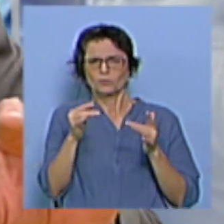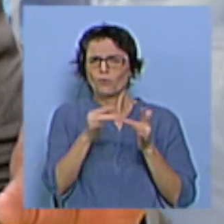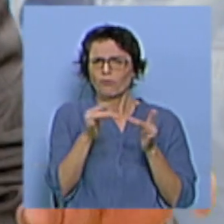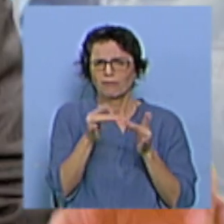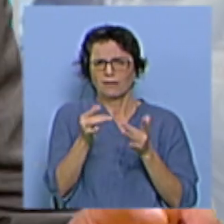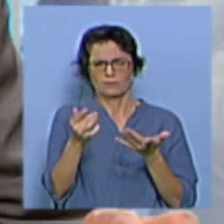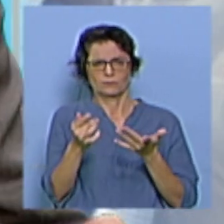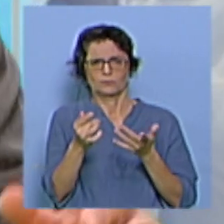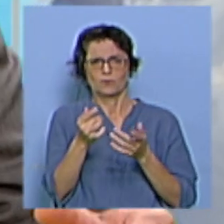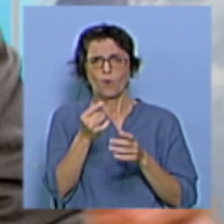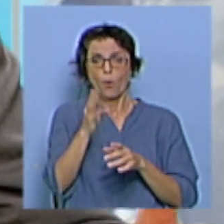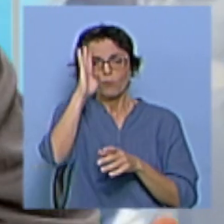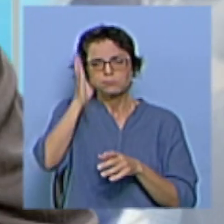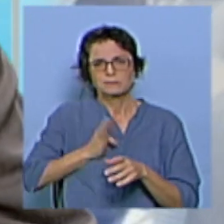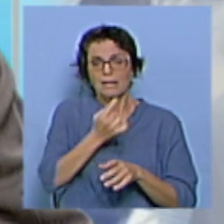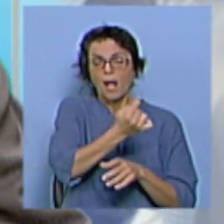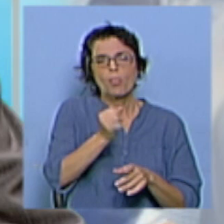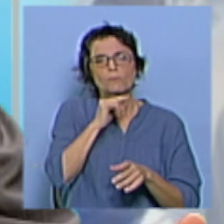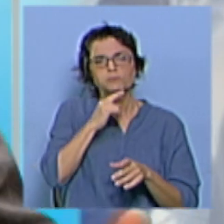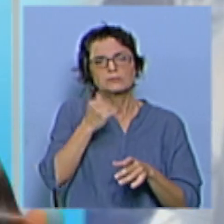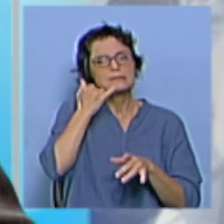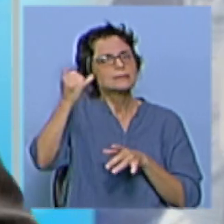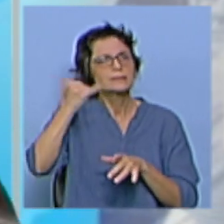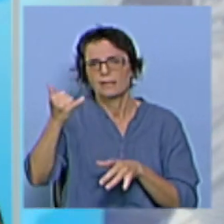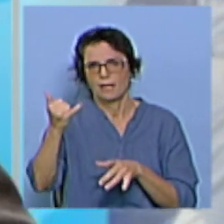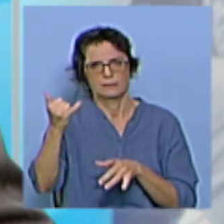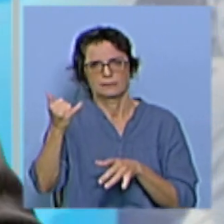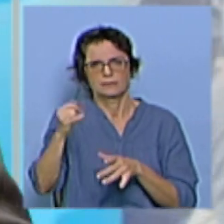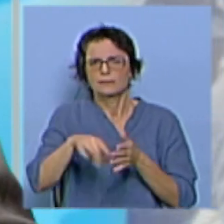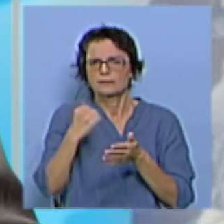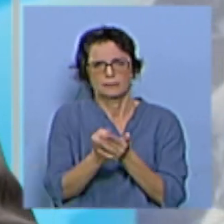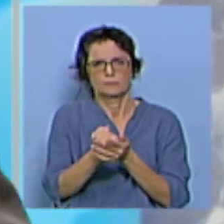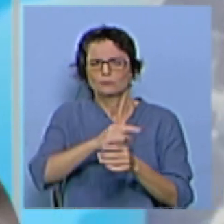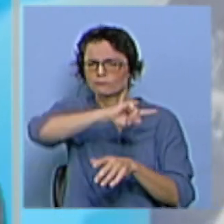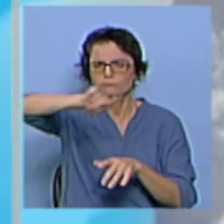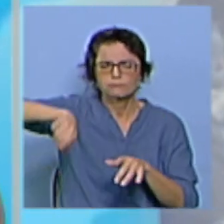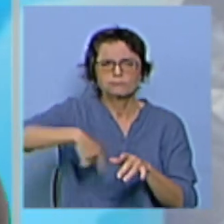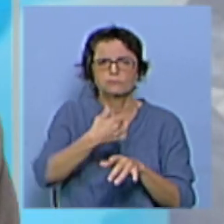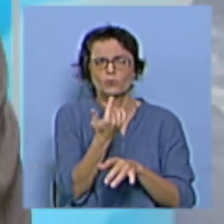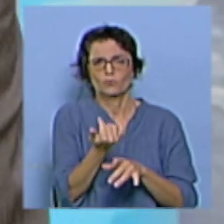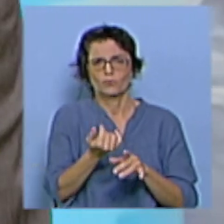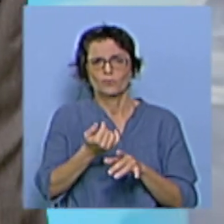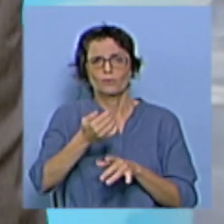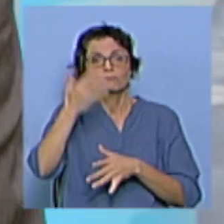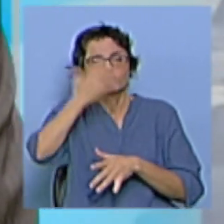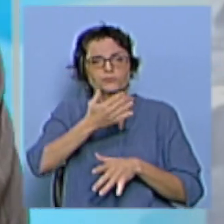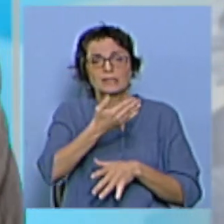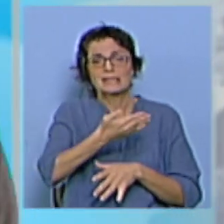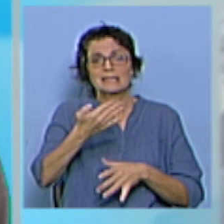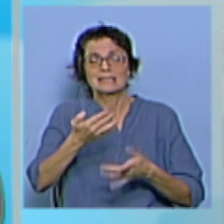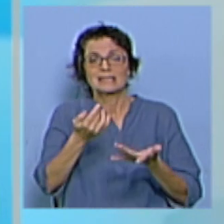para aquela porção de povo que eles estavam a servir. Eu achei isto do interesse e de uma relevância que eu nunca mais vou